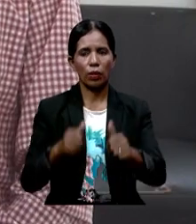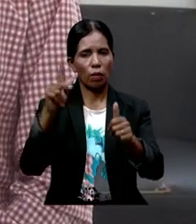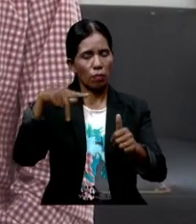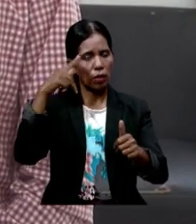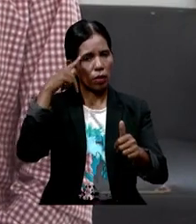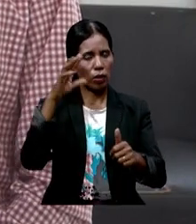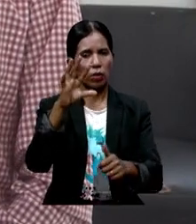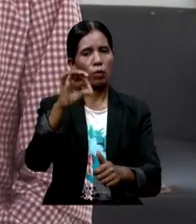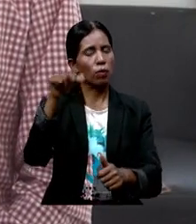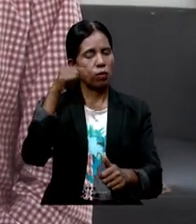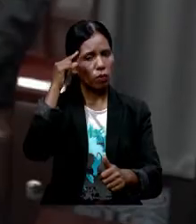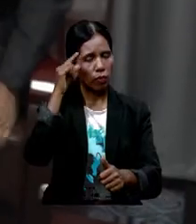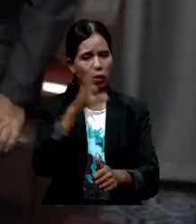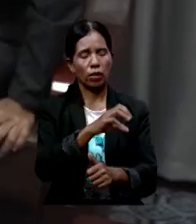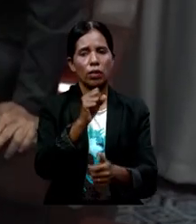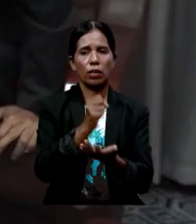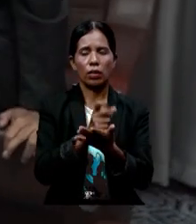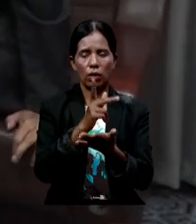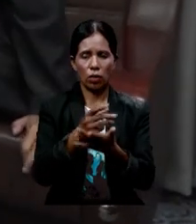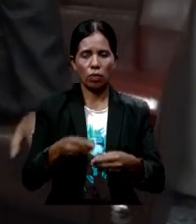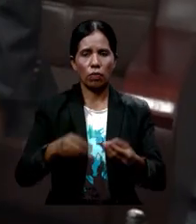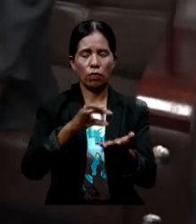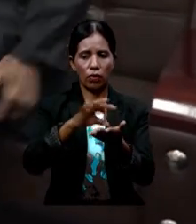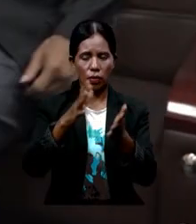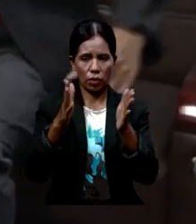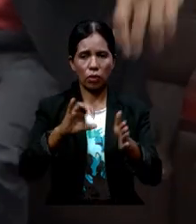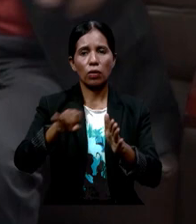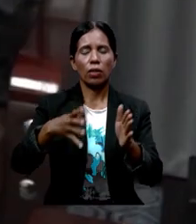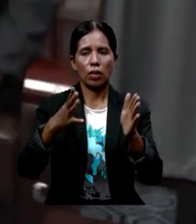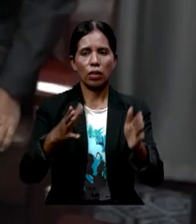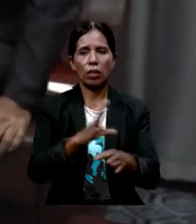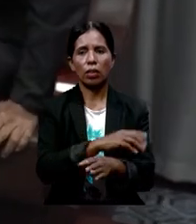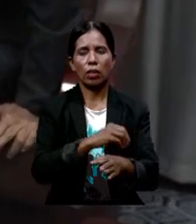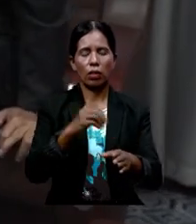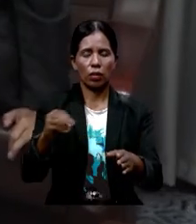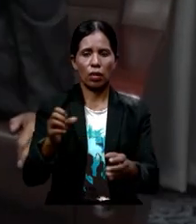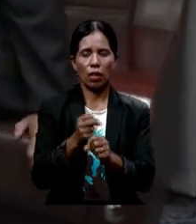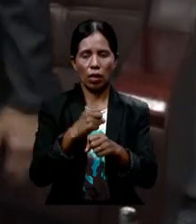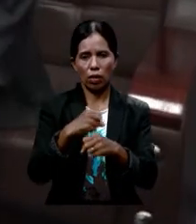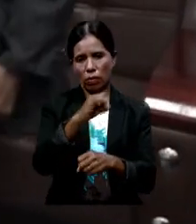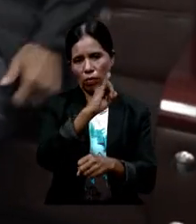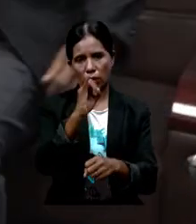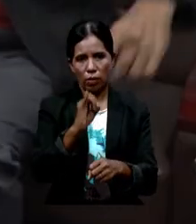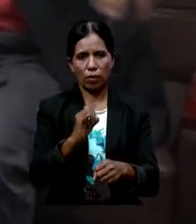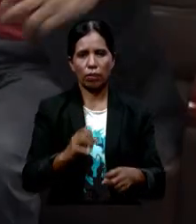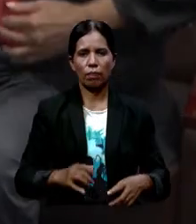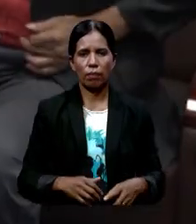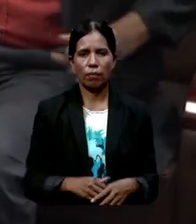no governo nian, SECOMS se for formação para jornalista sira o carácter investigativo. Equipa cobertura, GMN.